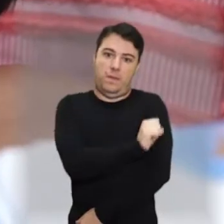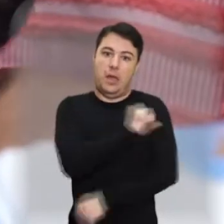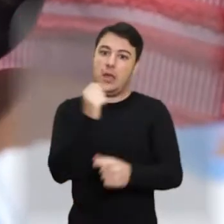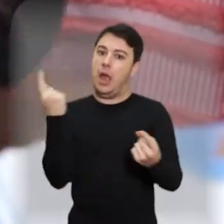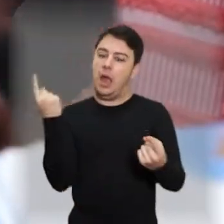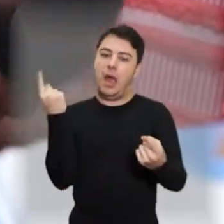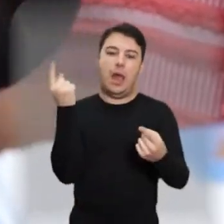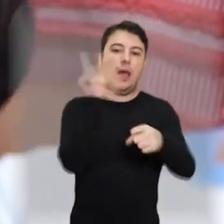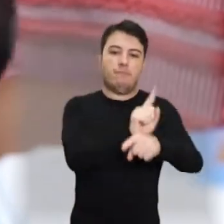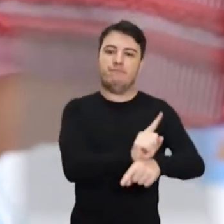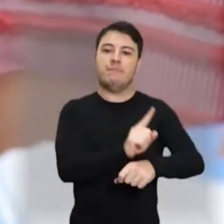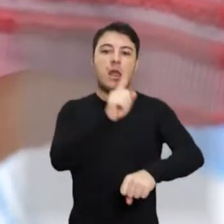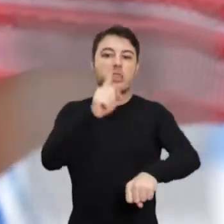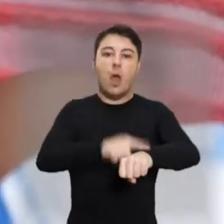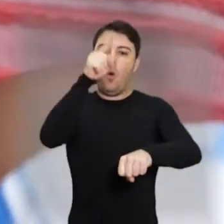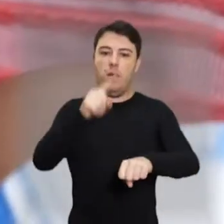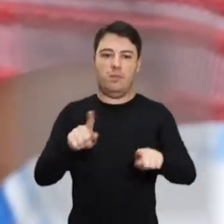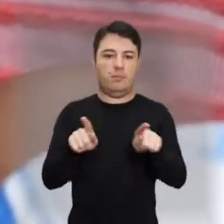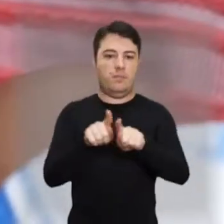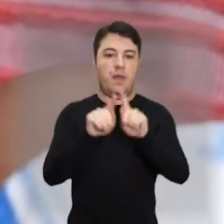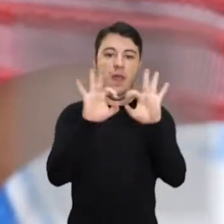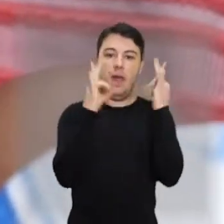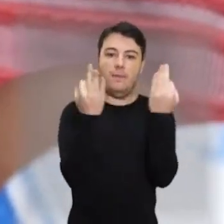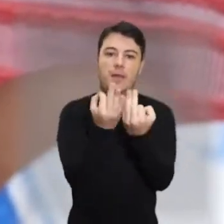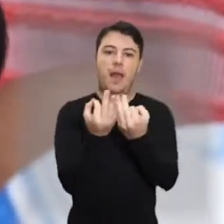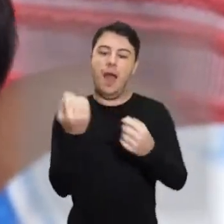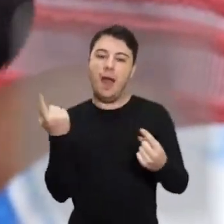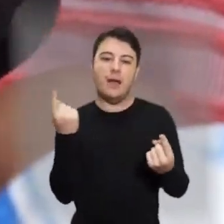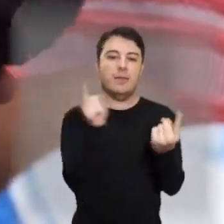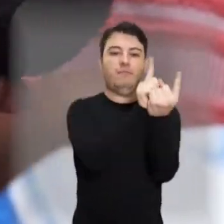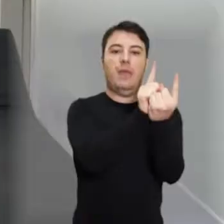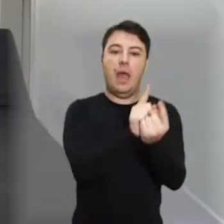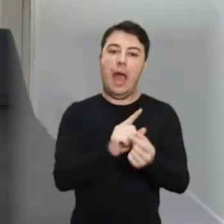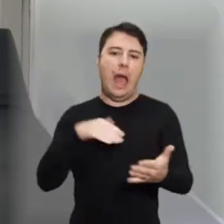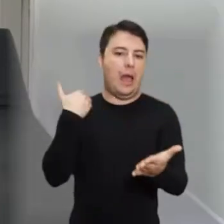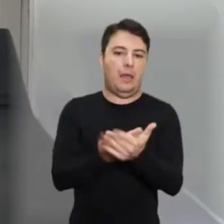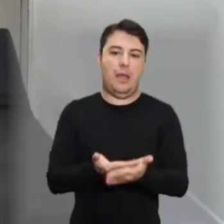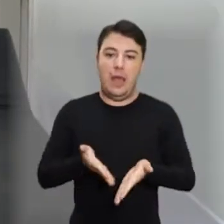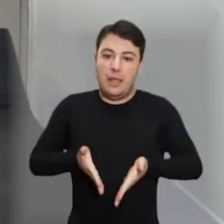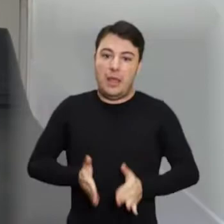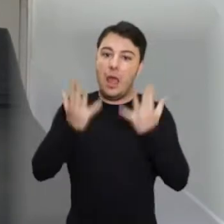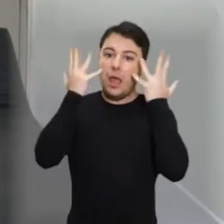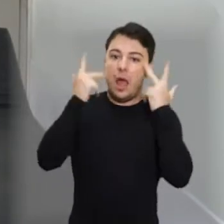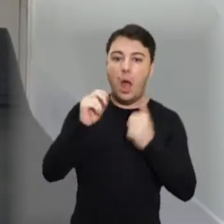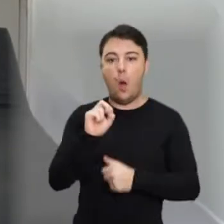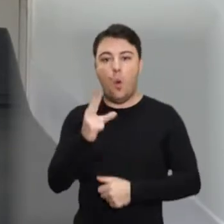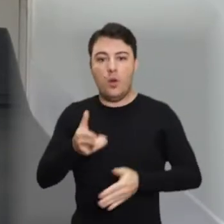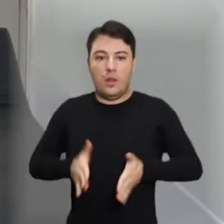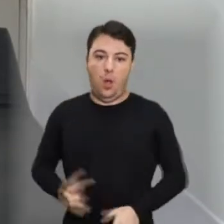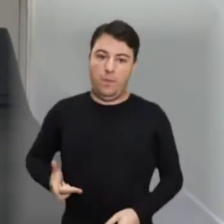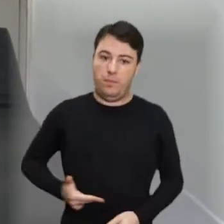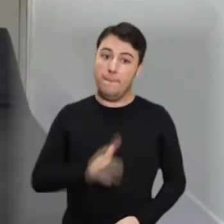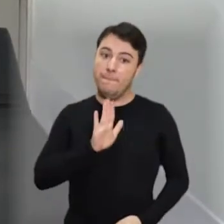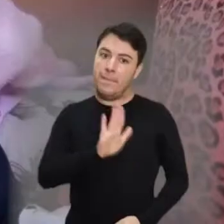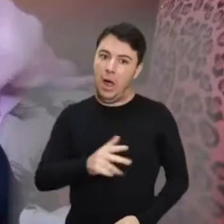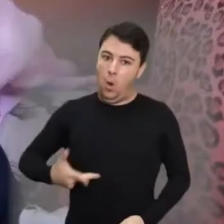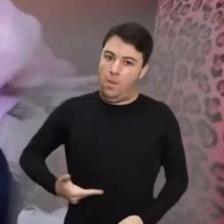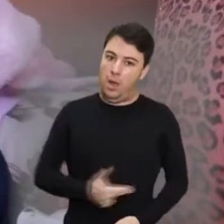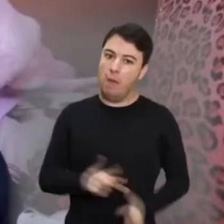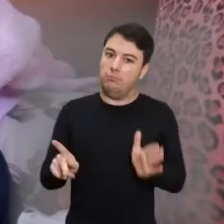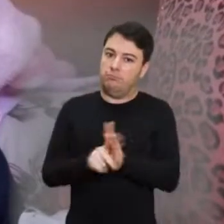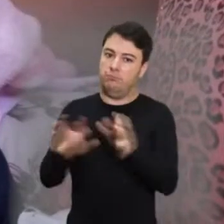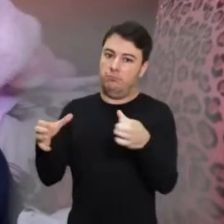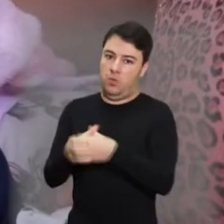e acompanham a família até o momento do parto natural ou da cesariana, que neste caso é realizada apenas por médicos.